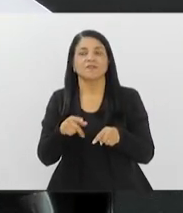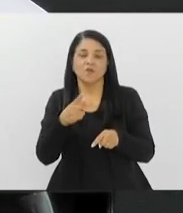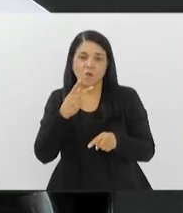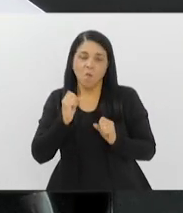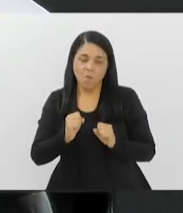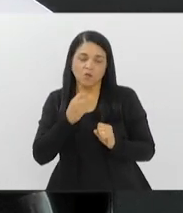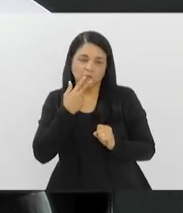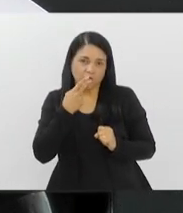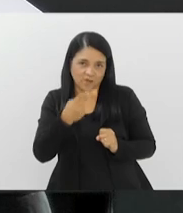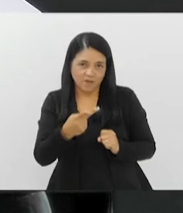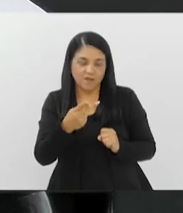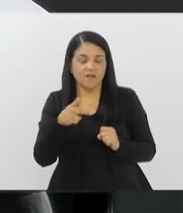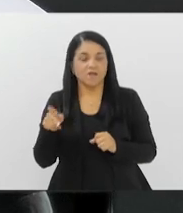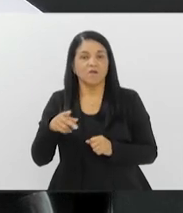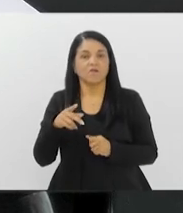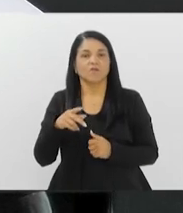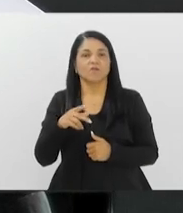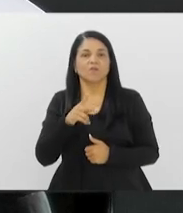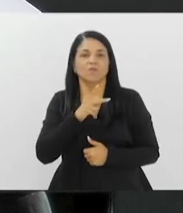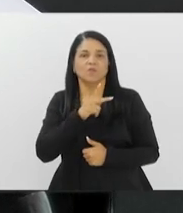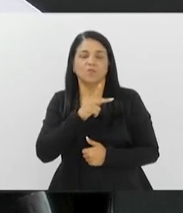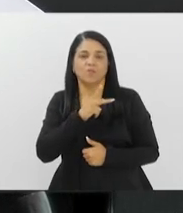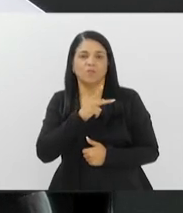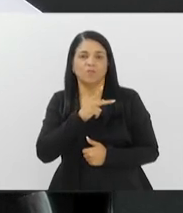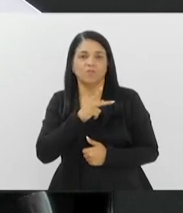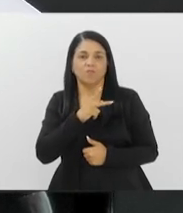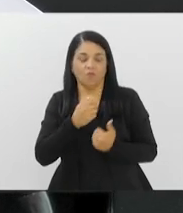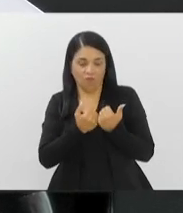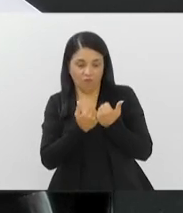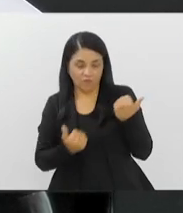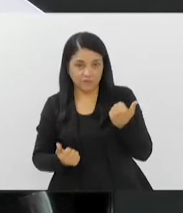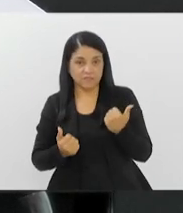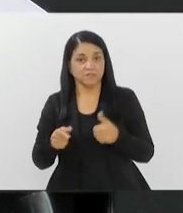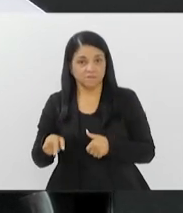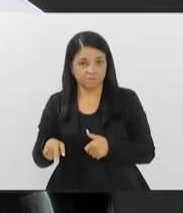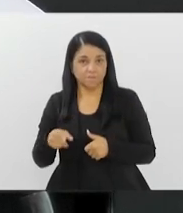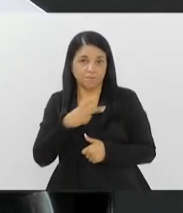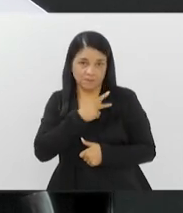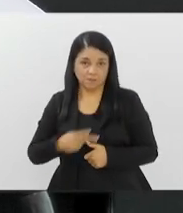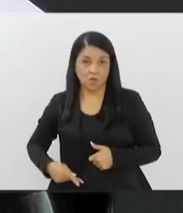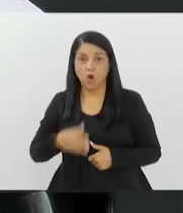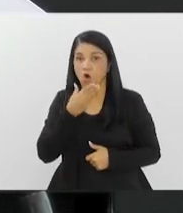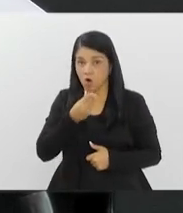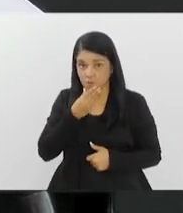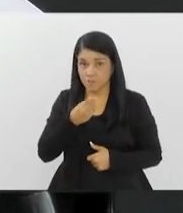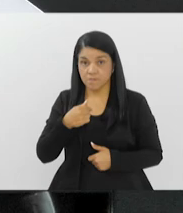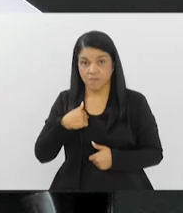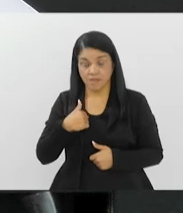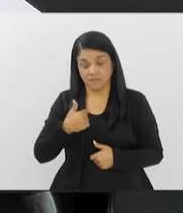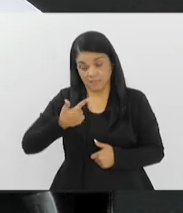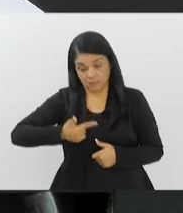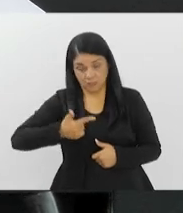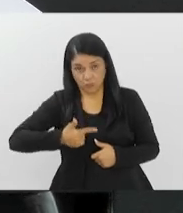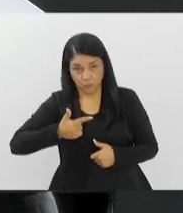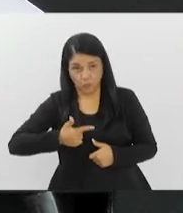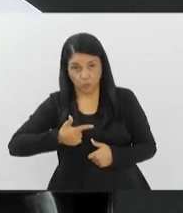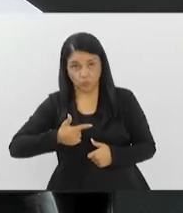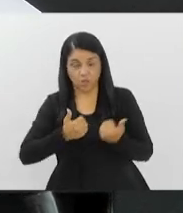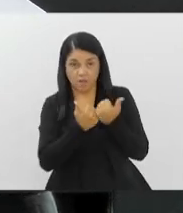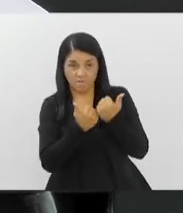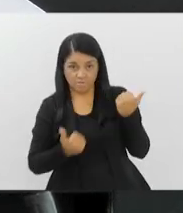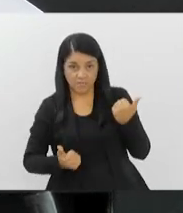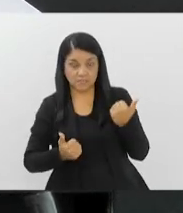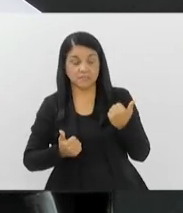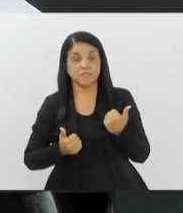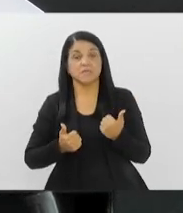O vice-presidente é um homem, mas da segunda vice-presidente até a quarta,